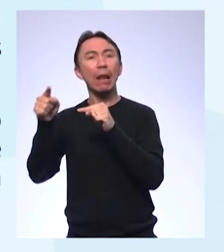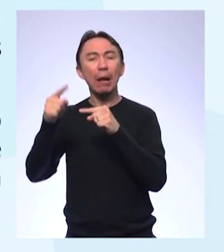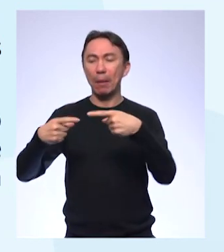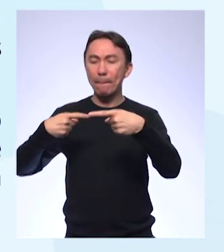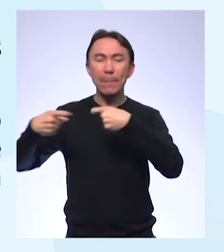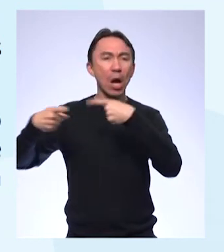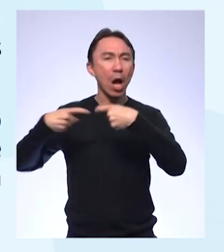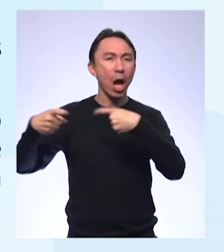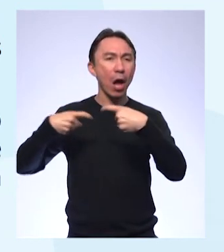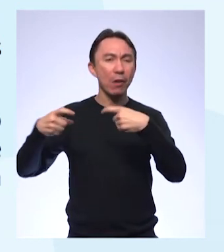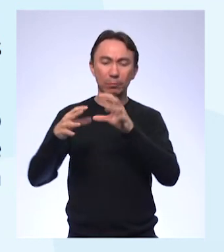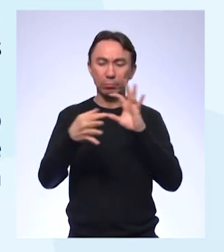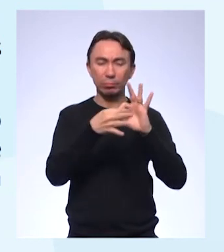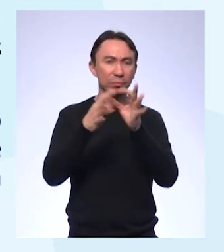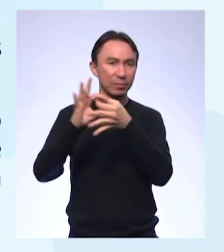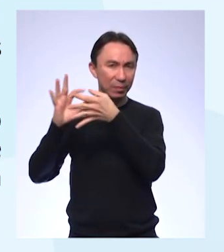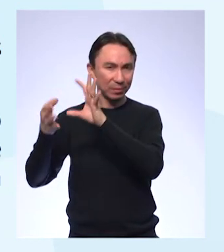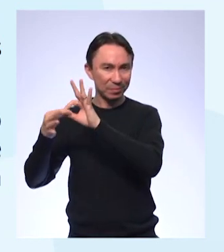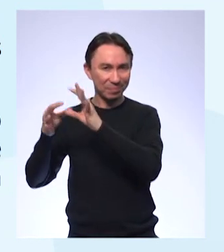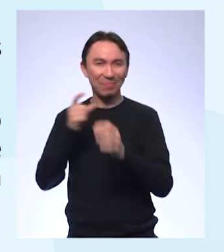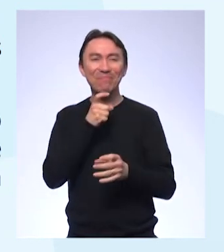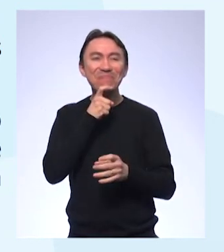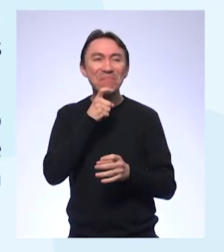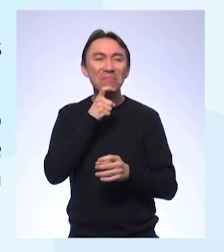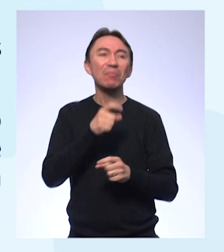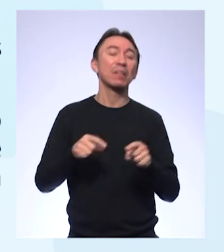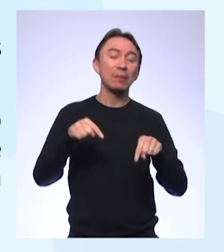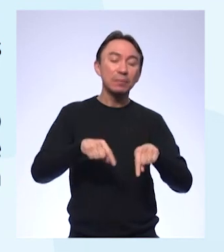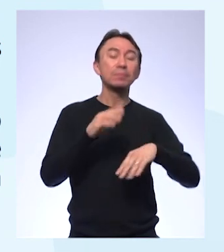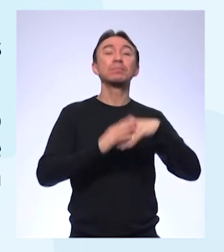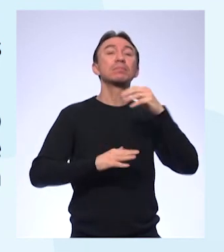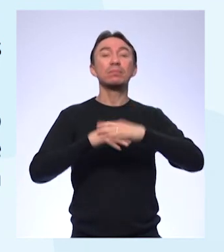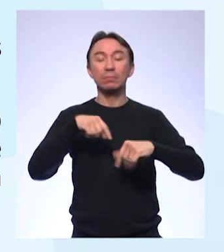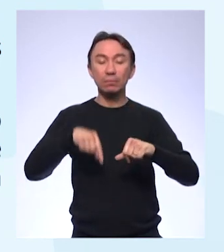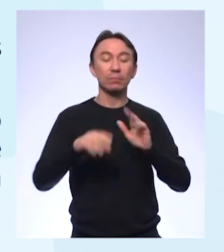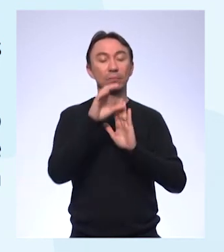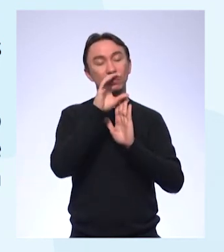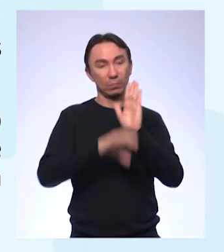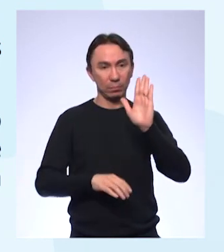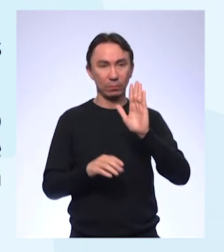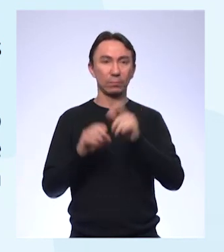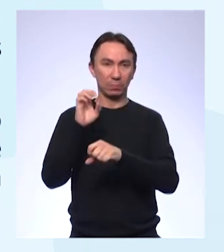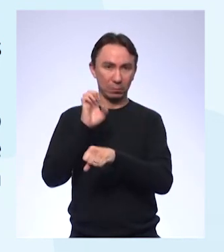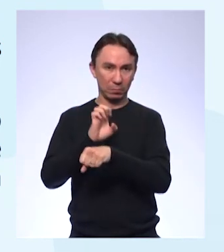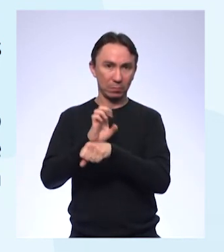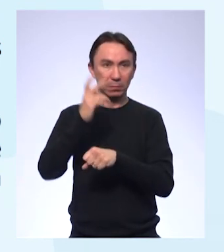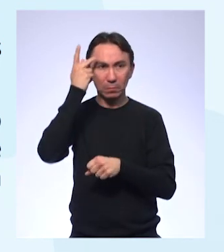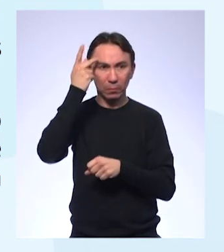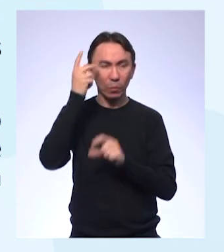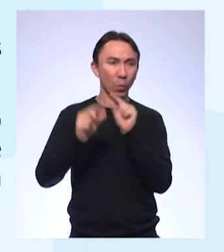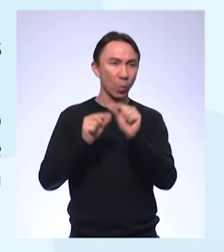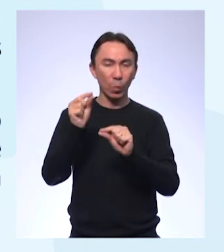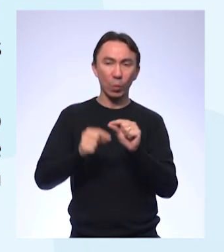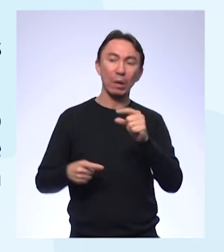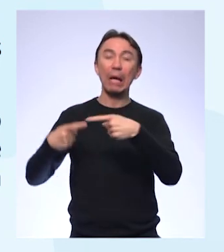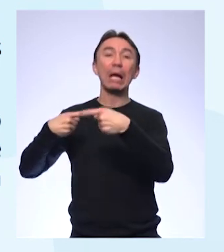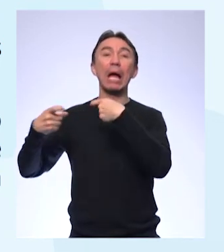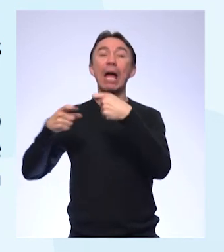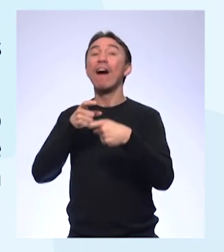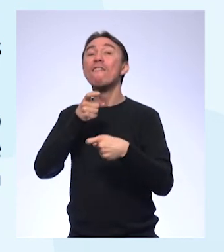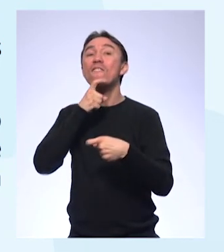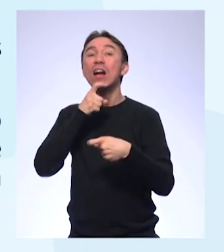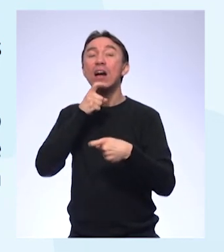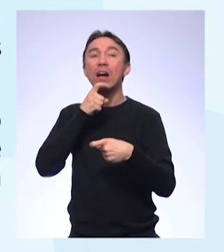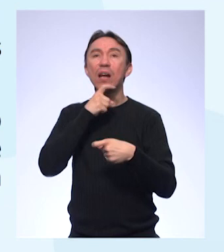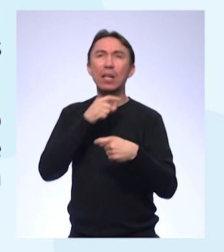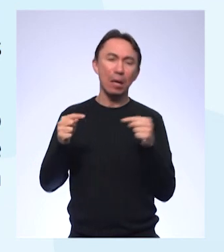habilidades que trabalharemos do currículo do Estado de São Paulo são: estabelecer as relações entre Guerra Fria e os golpes